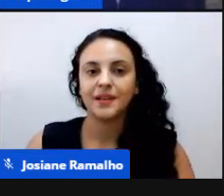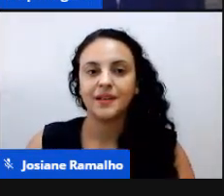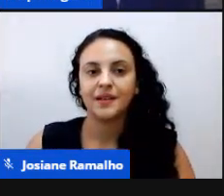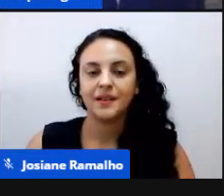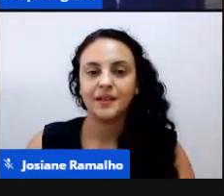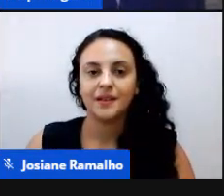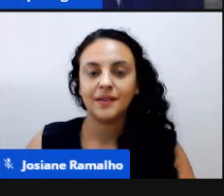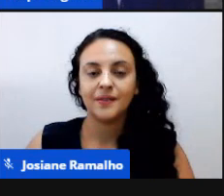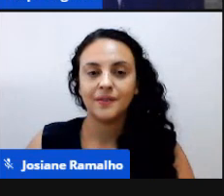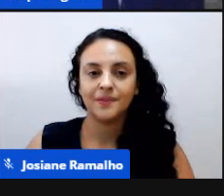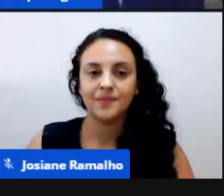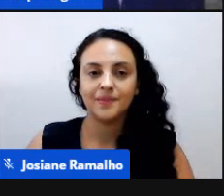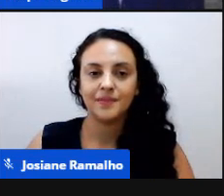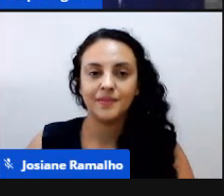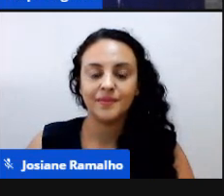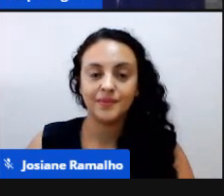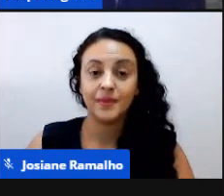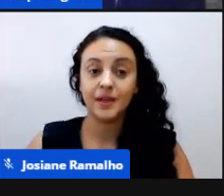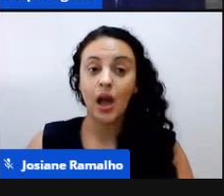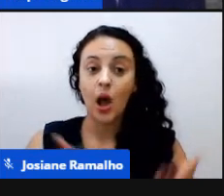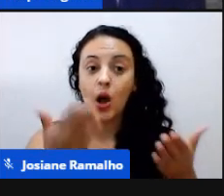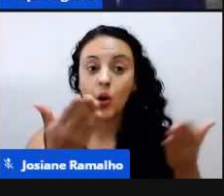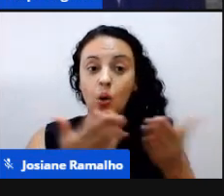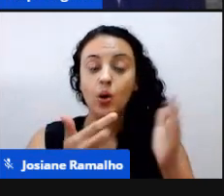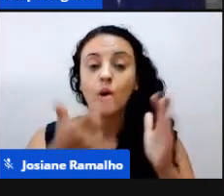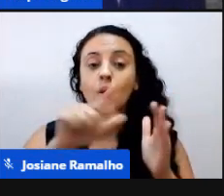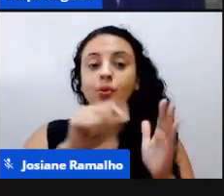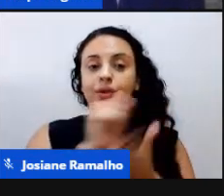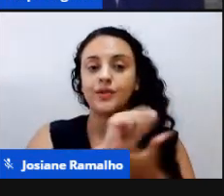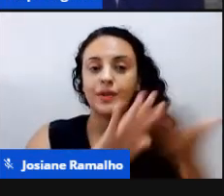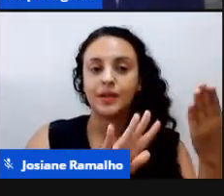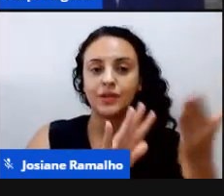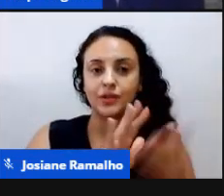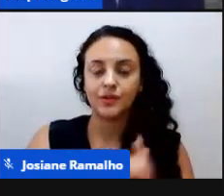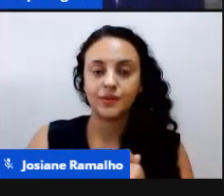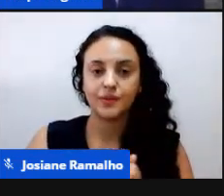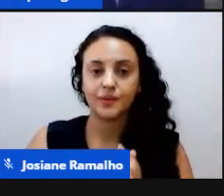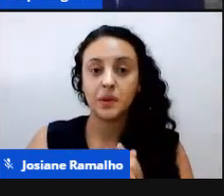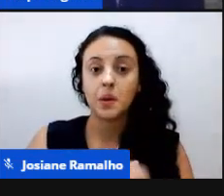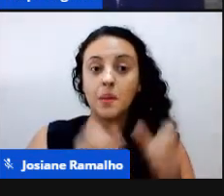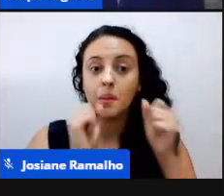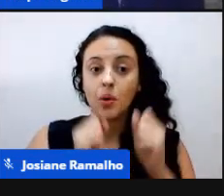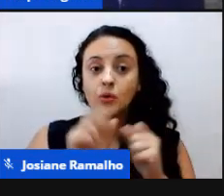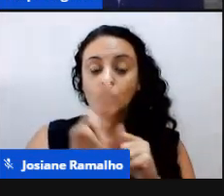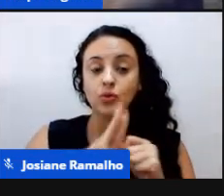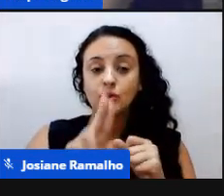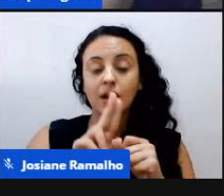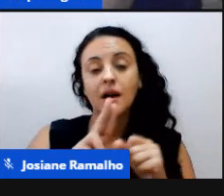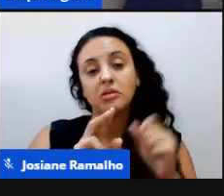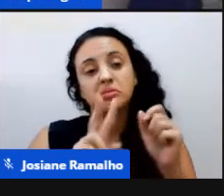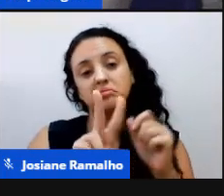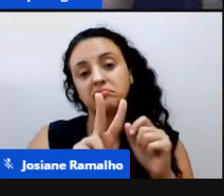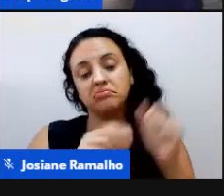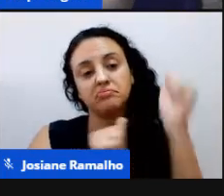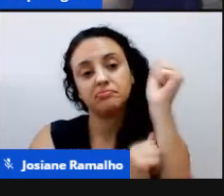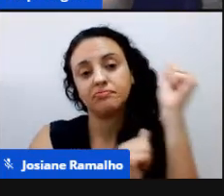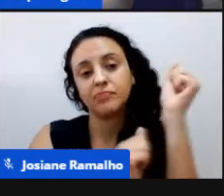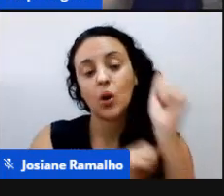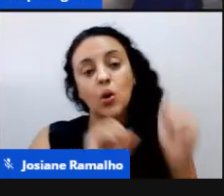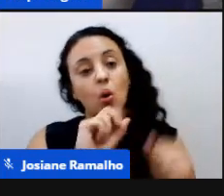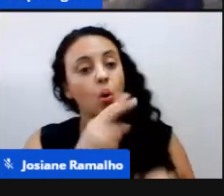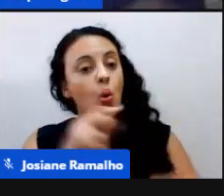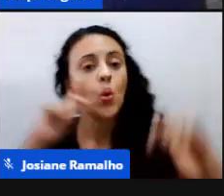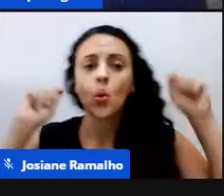mais uma atividade que está sendo feita. Vocês podem utilizar cabo de vassoura, corda,